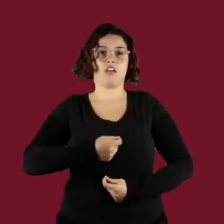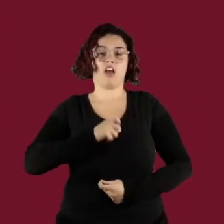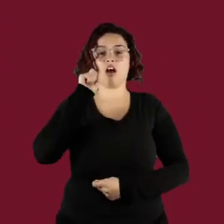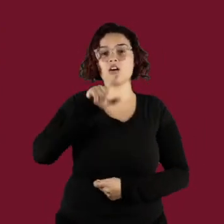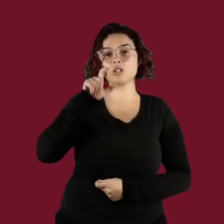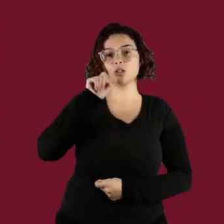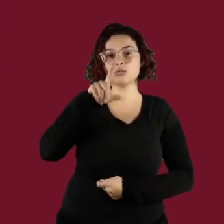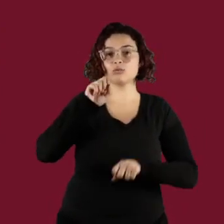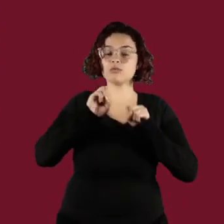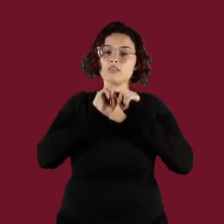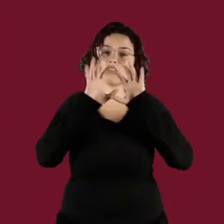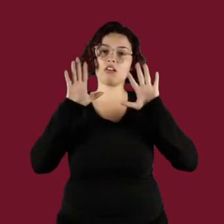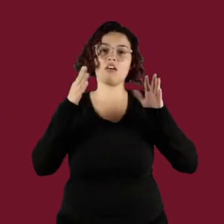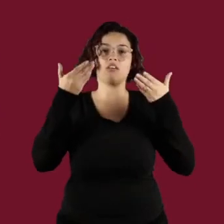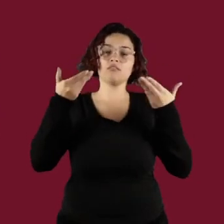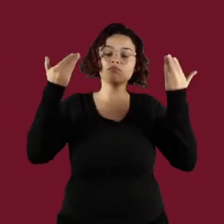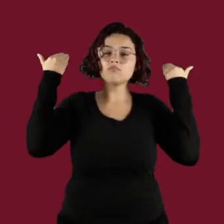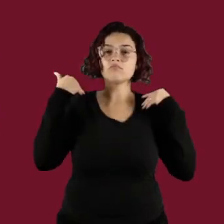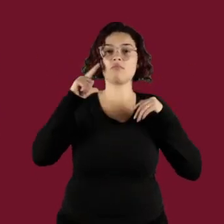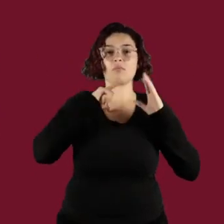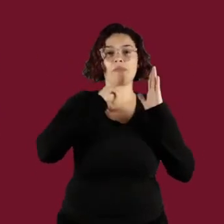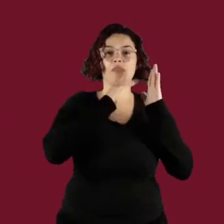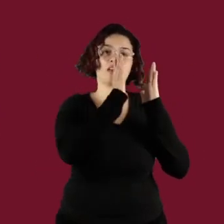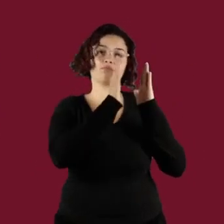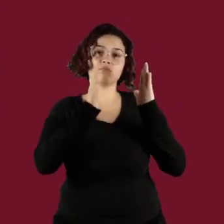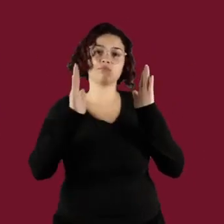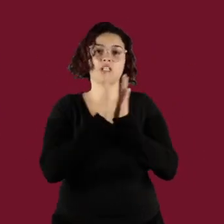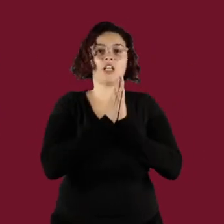atrás de mim tem uma estante com livros.